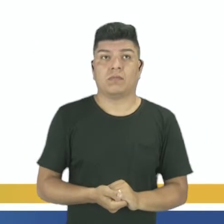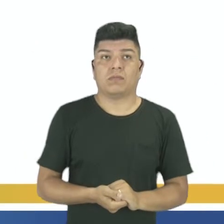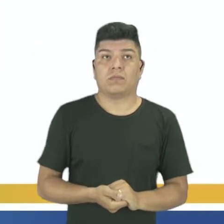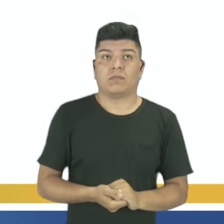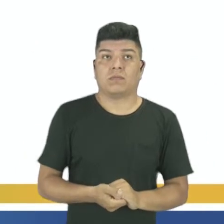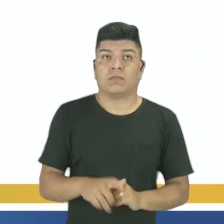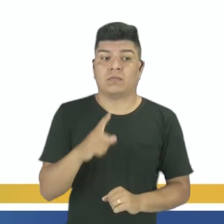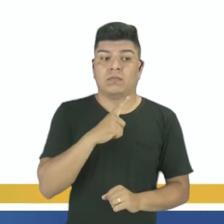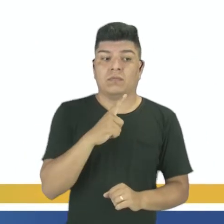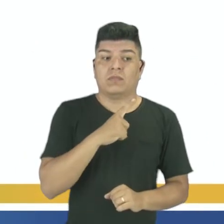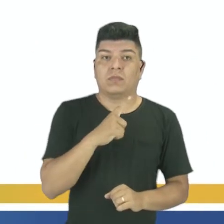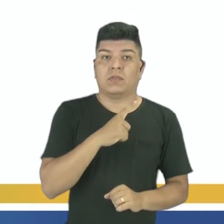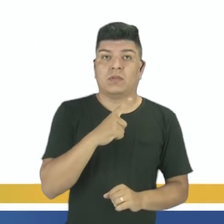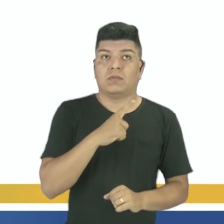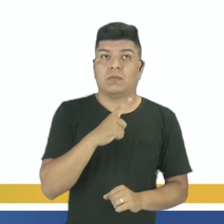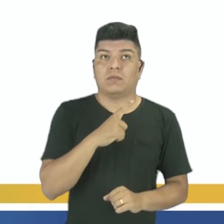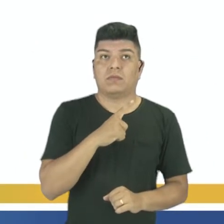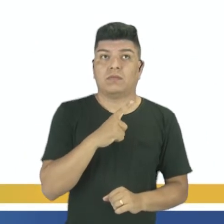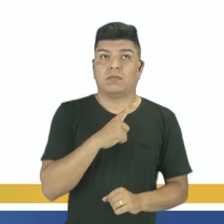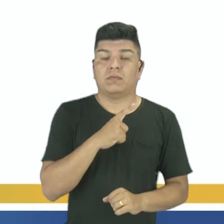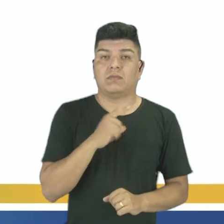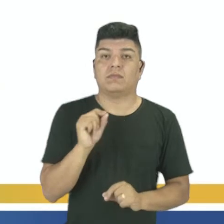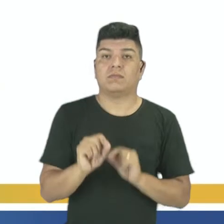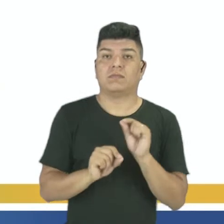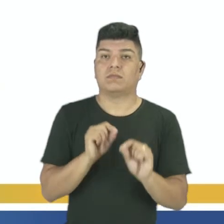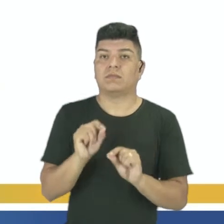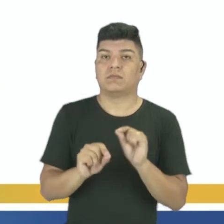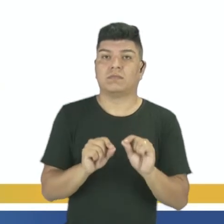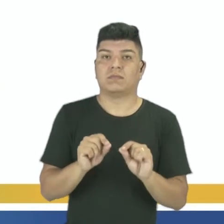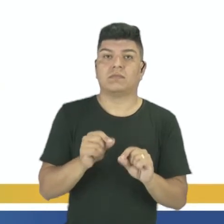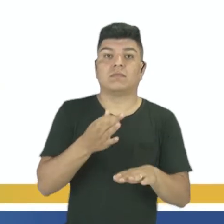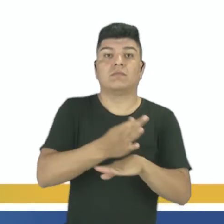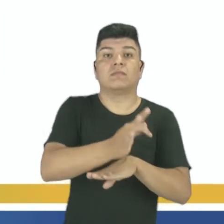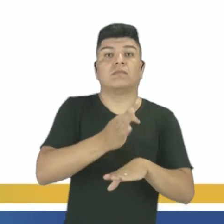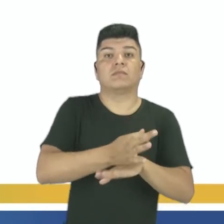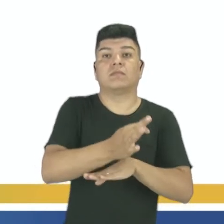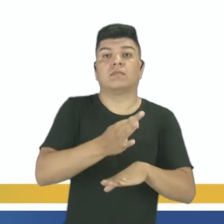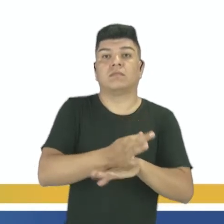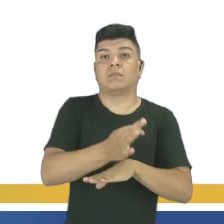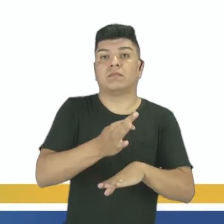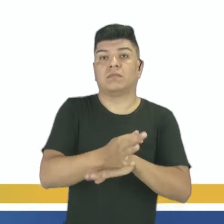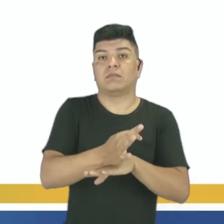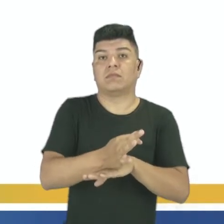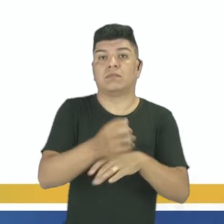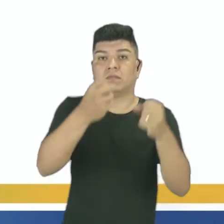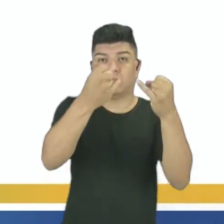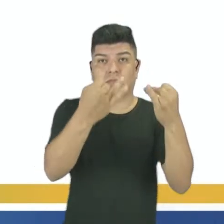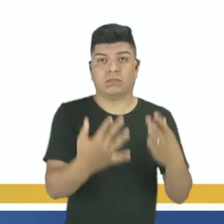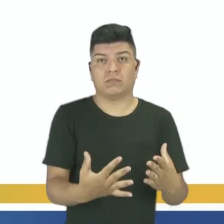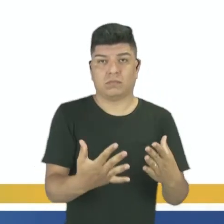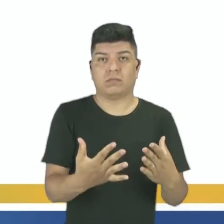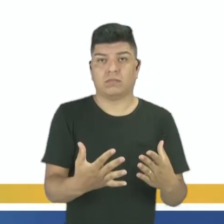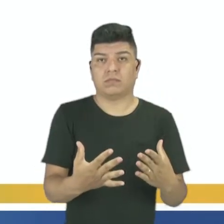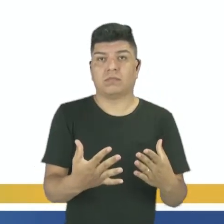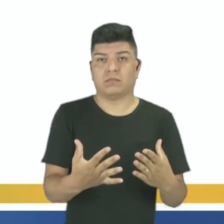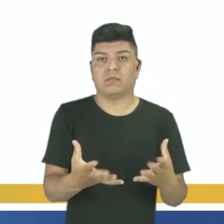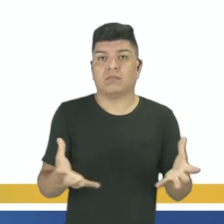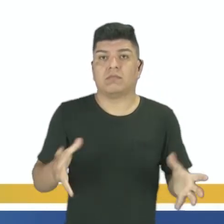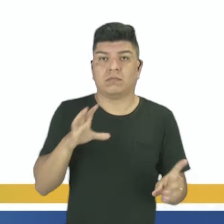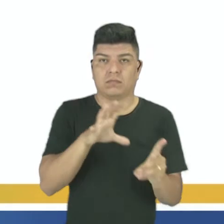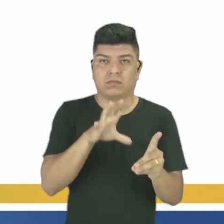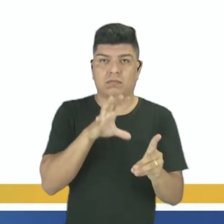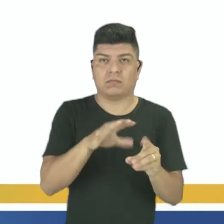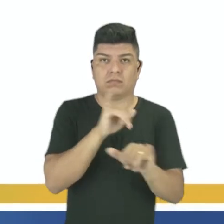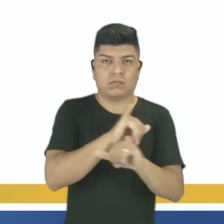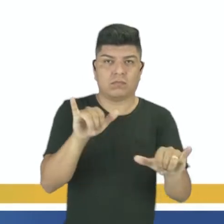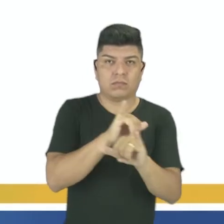aí o pequeno trecho que foi lido, que fala, né, sobre esses fake news, e embaixo explica que para comprovar a influência das notícias